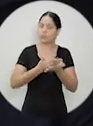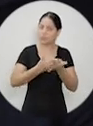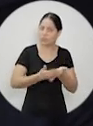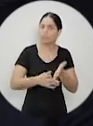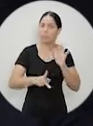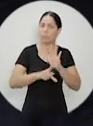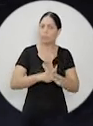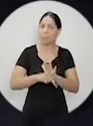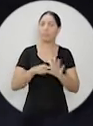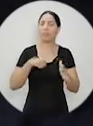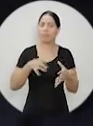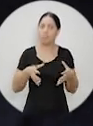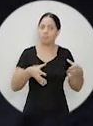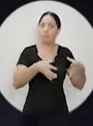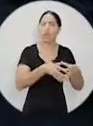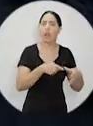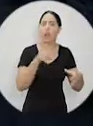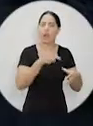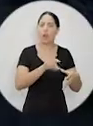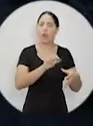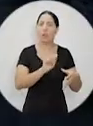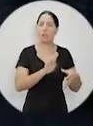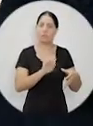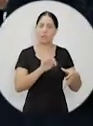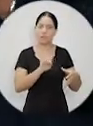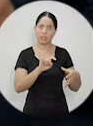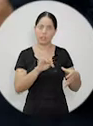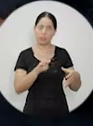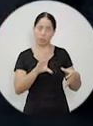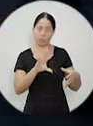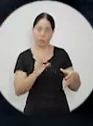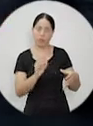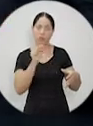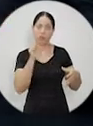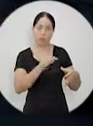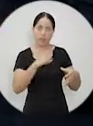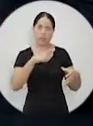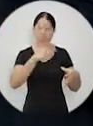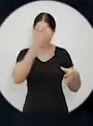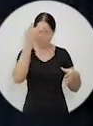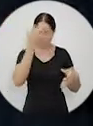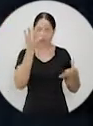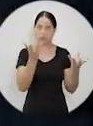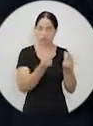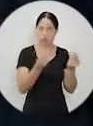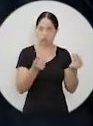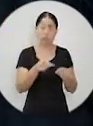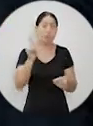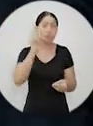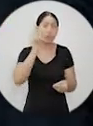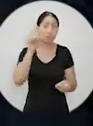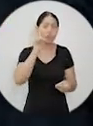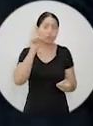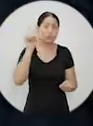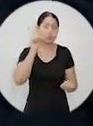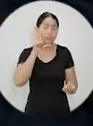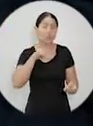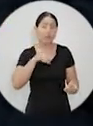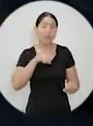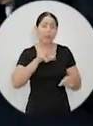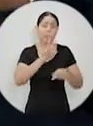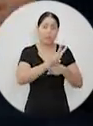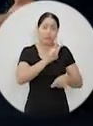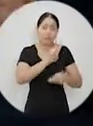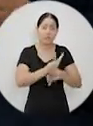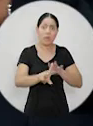gestão, estabeleceu um observatório. Esse observatório conta com colegas muito qualificados que visam, no dia a dia,